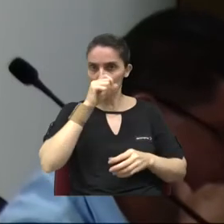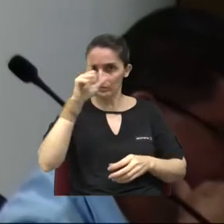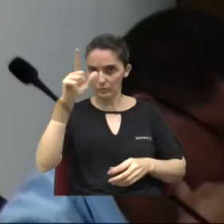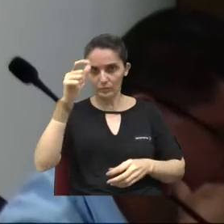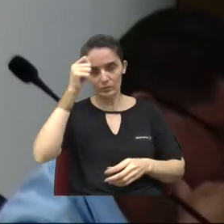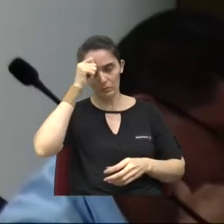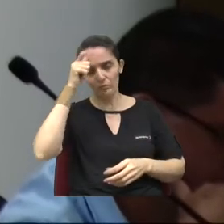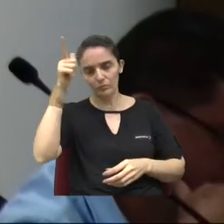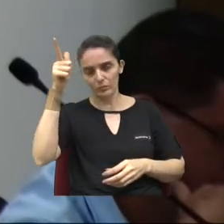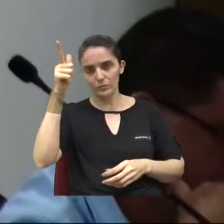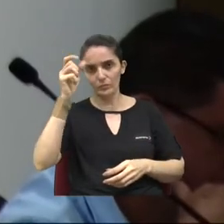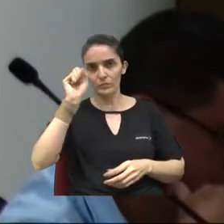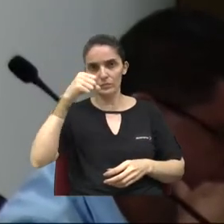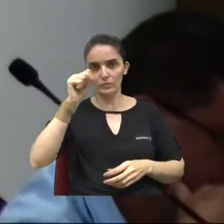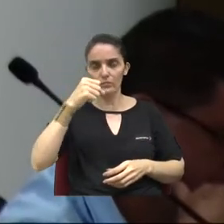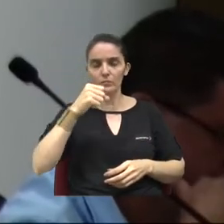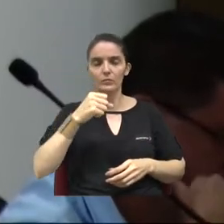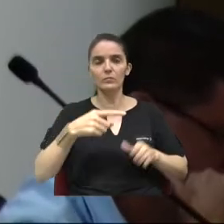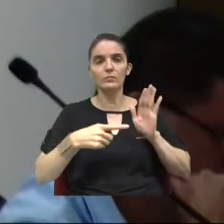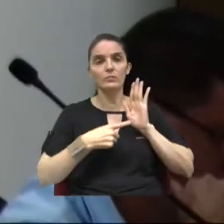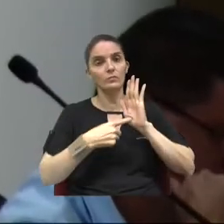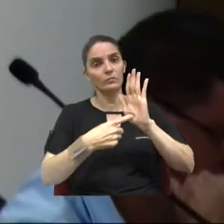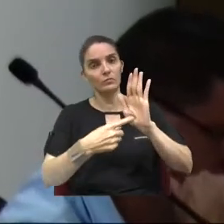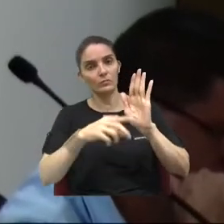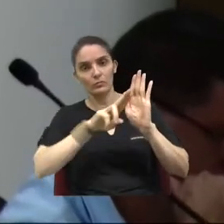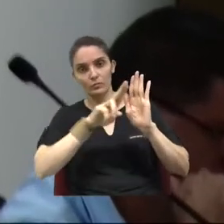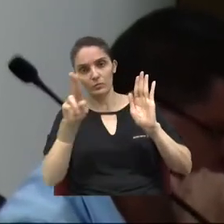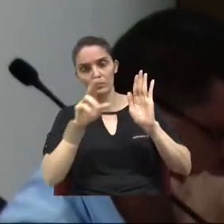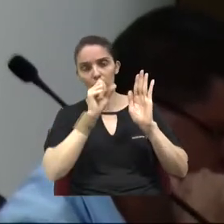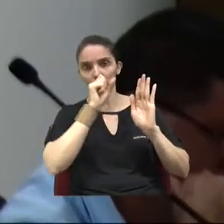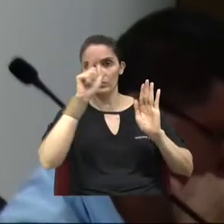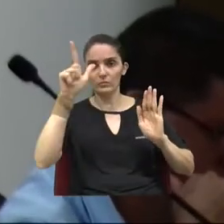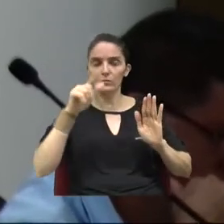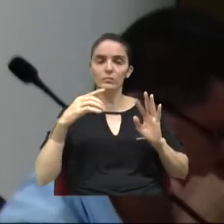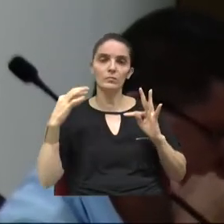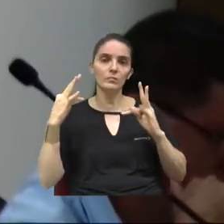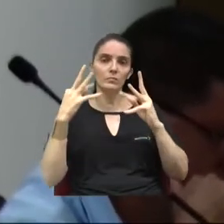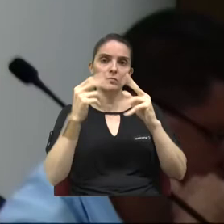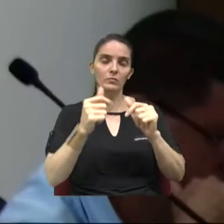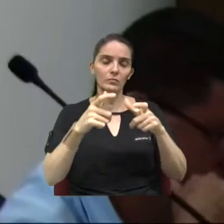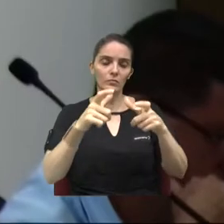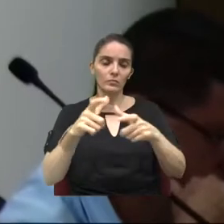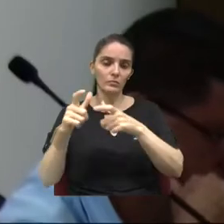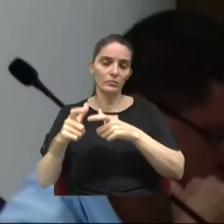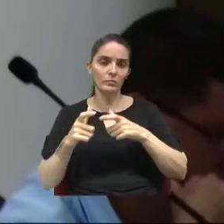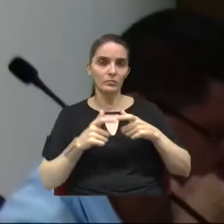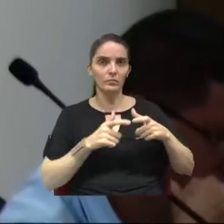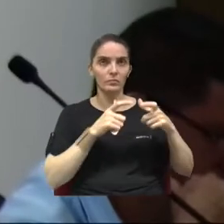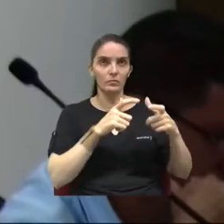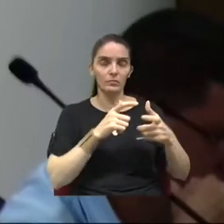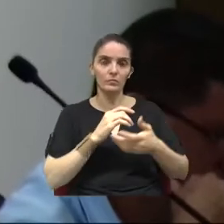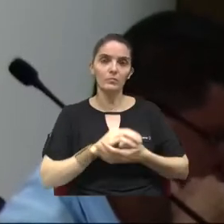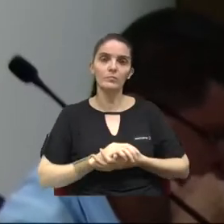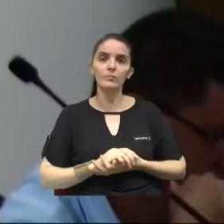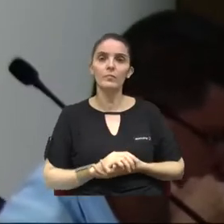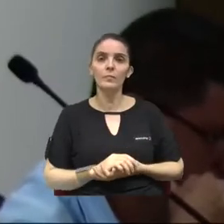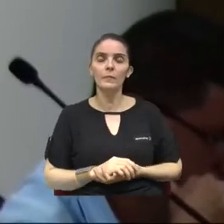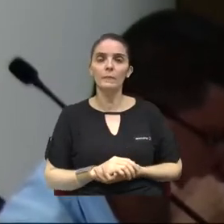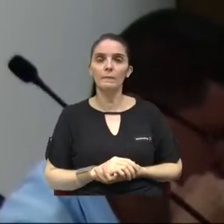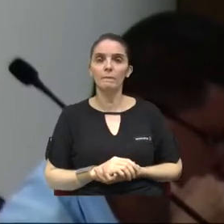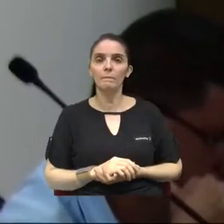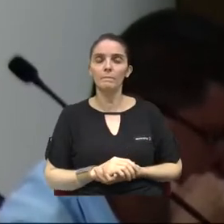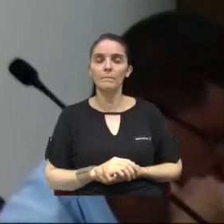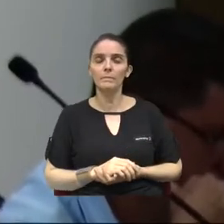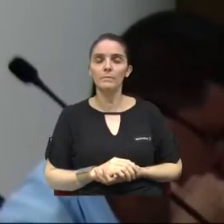da cidade, que leva o nome de Limeira não só para o Brasil, mas para o mundo. A Inter de Limeira é um patrimônio que